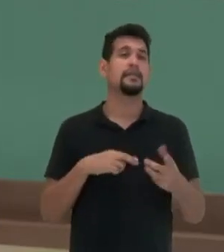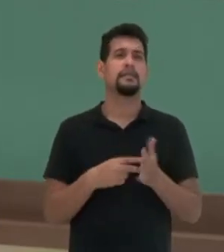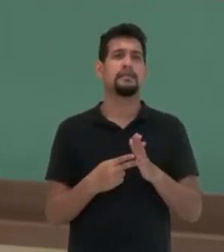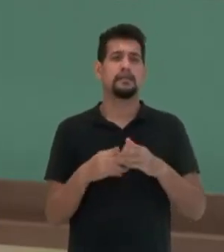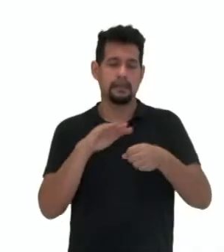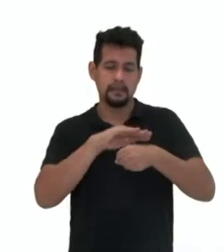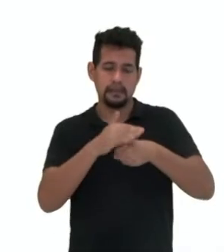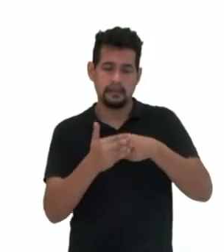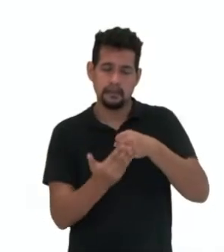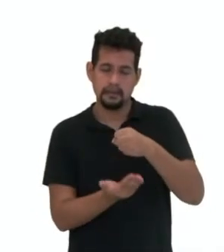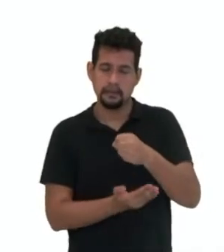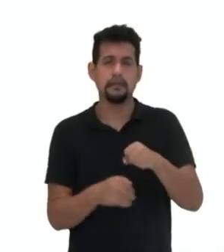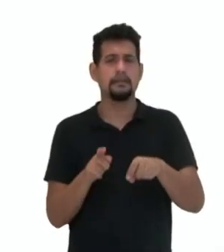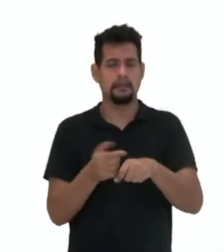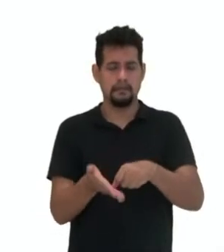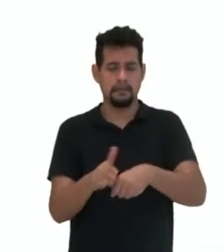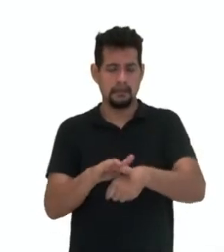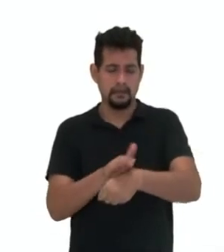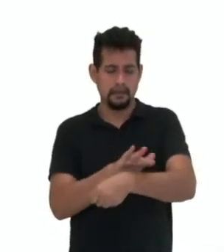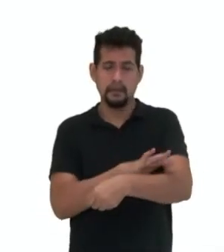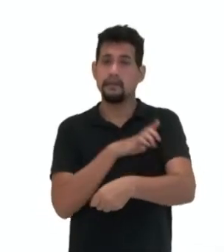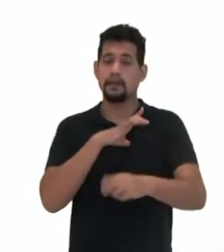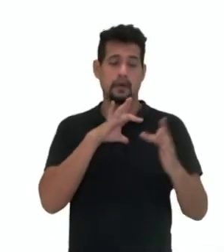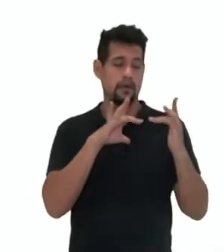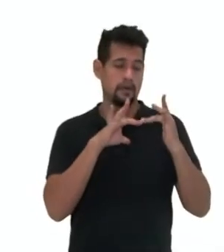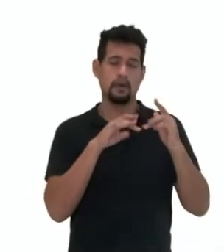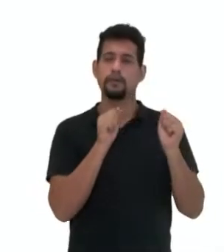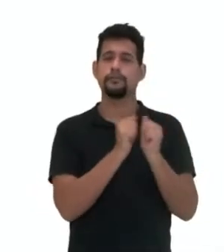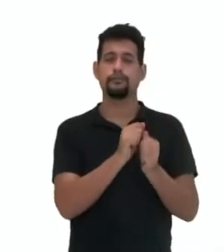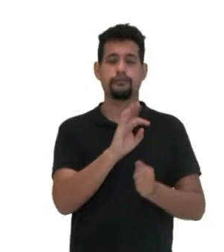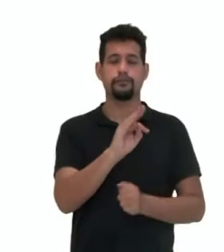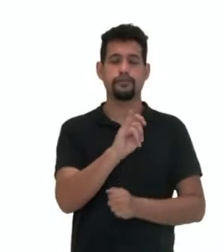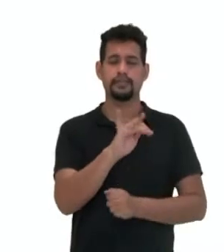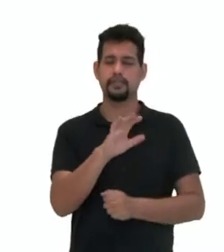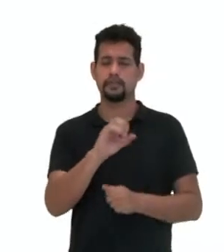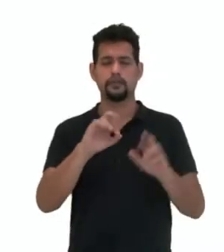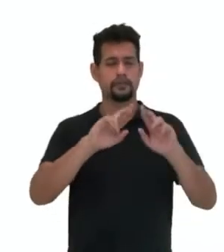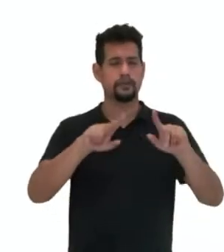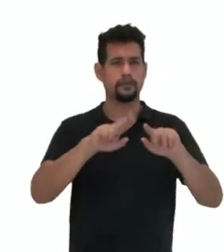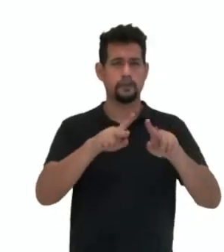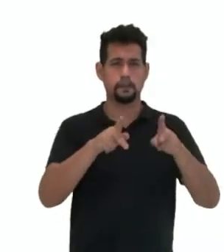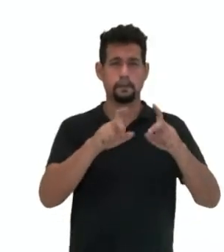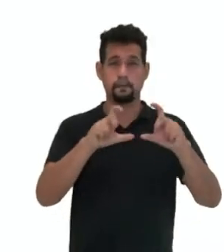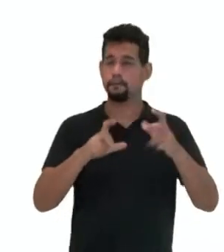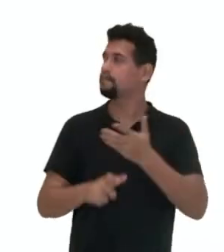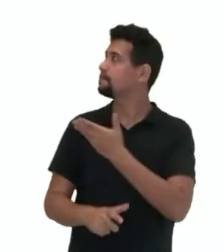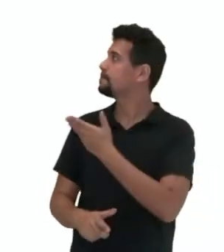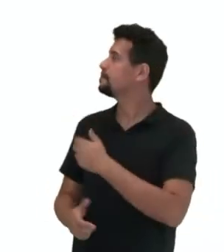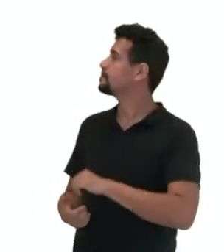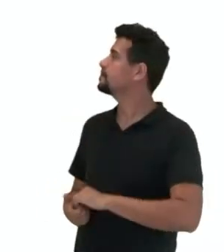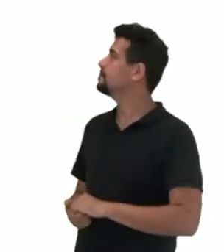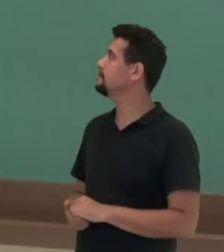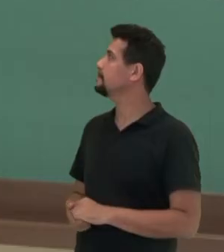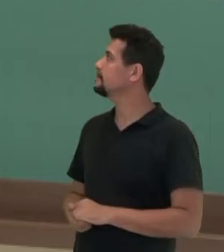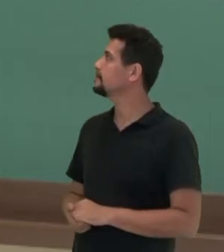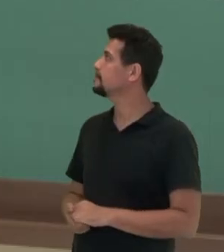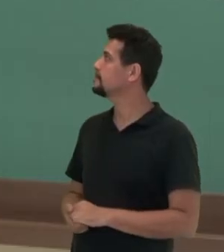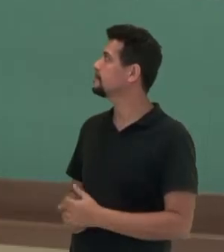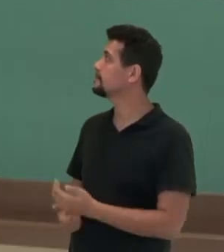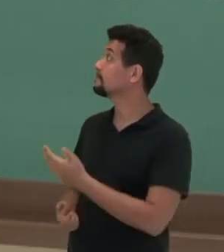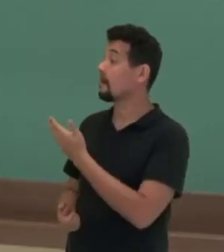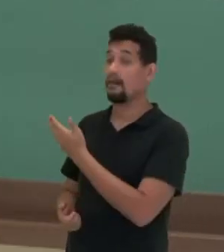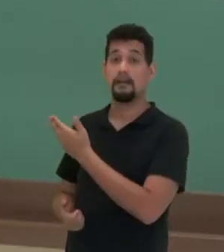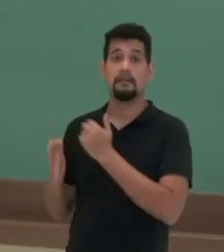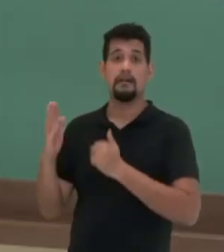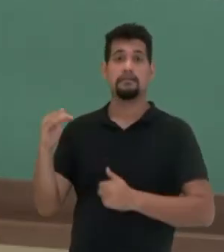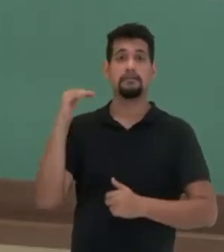como apoio aos tecidos, faz ligação entre tecidos diferentes. Observem aqui na imagem. Essa parte superior, aqui